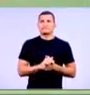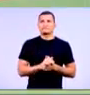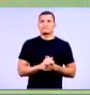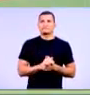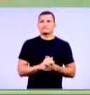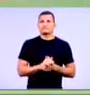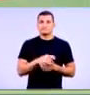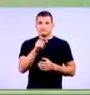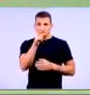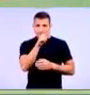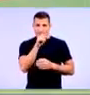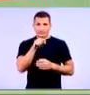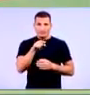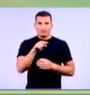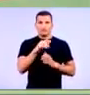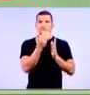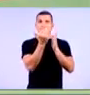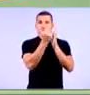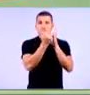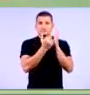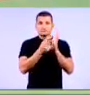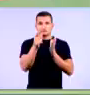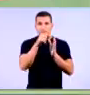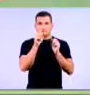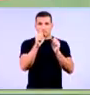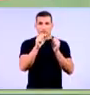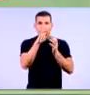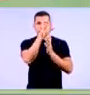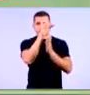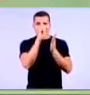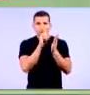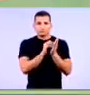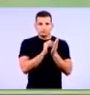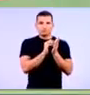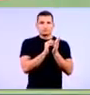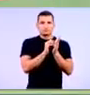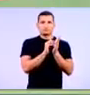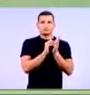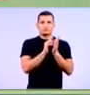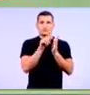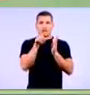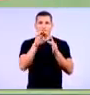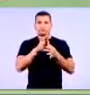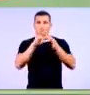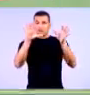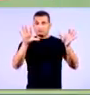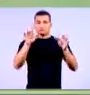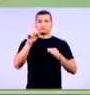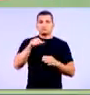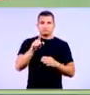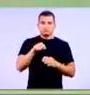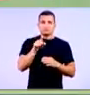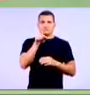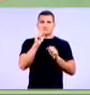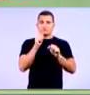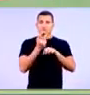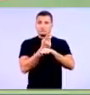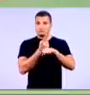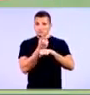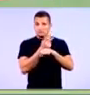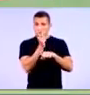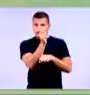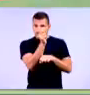Esse é um aplicativo que vocês podem baixar, né, ele é livre, então vocês podem procurar,